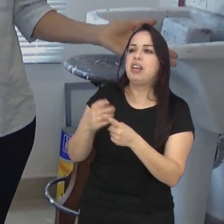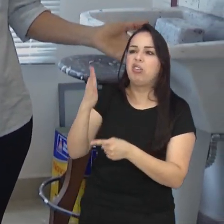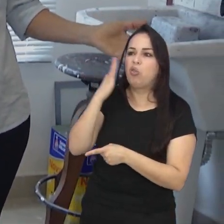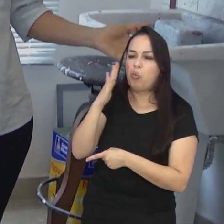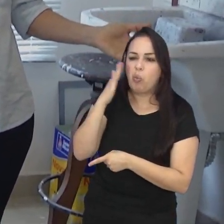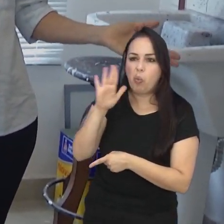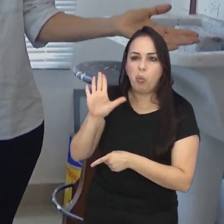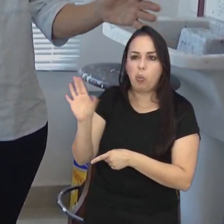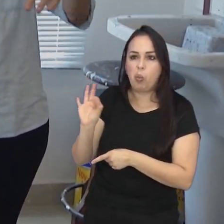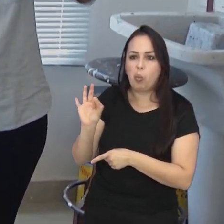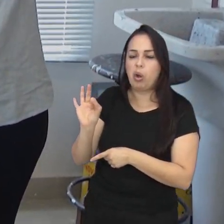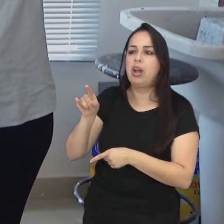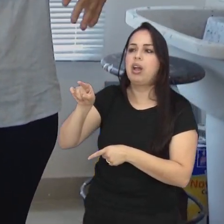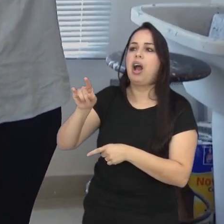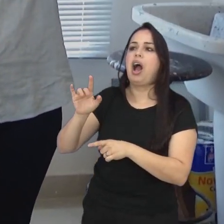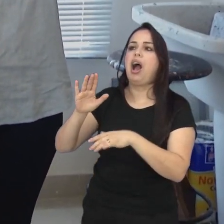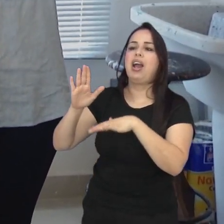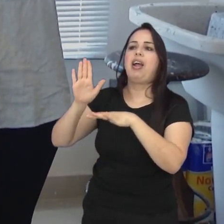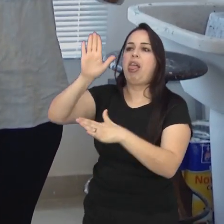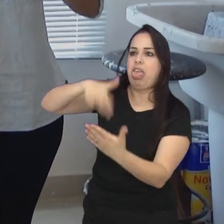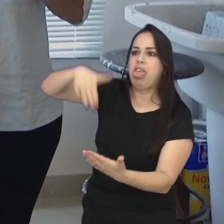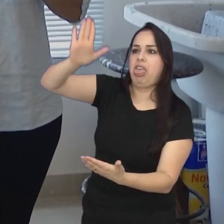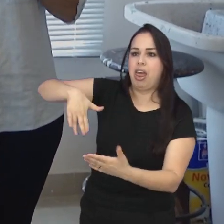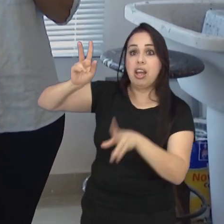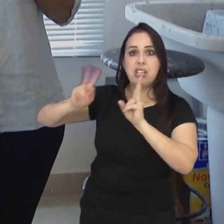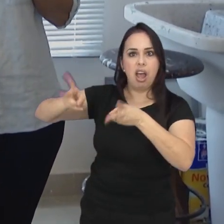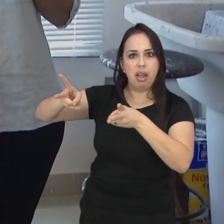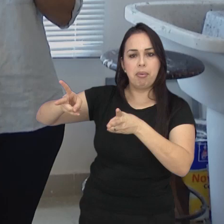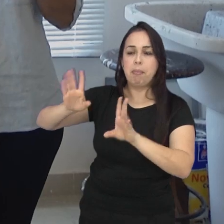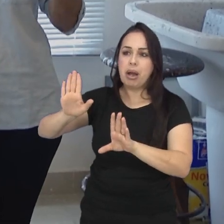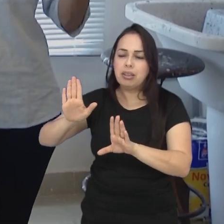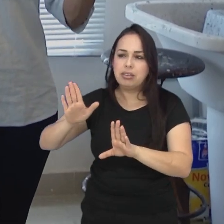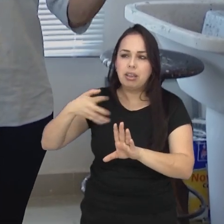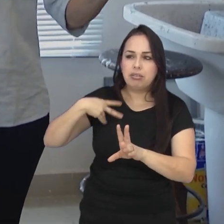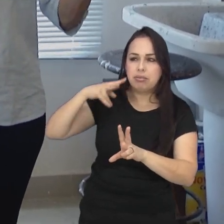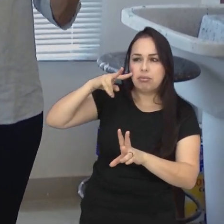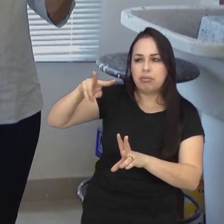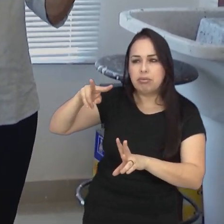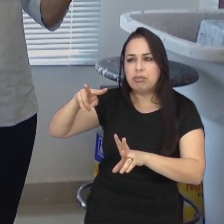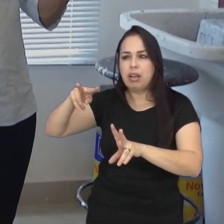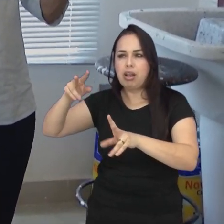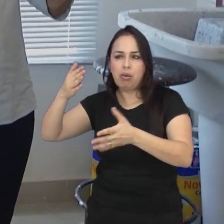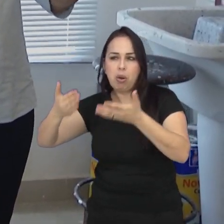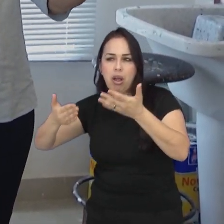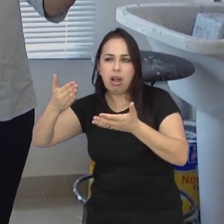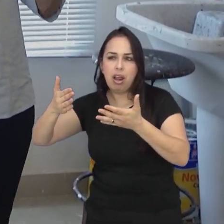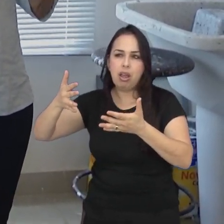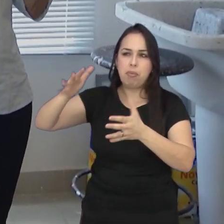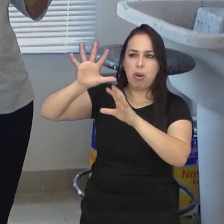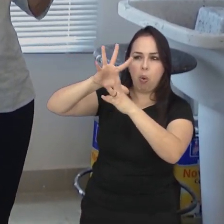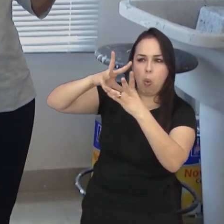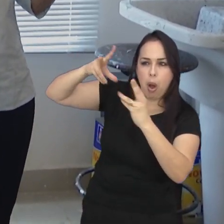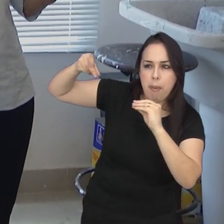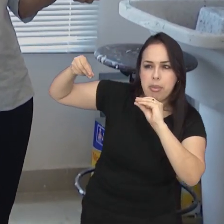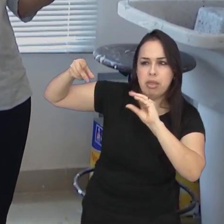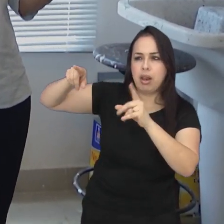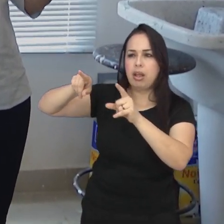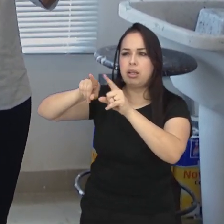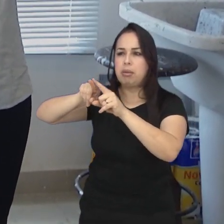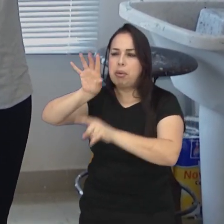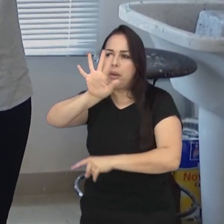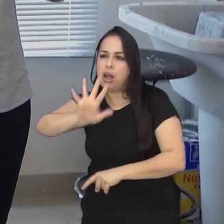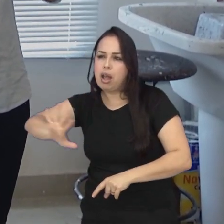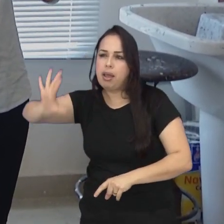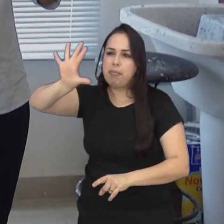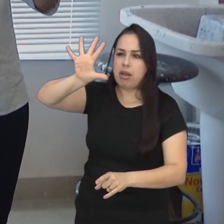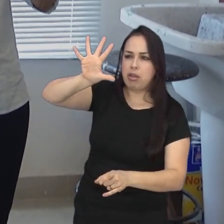não para nunca, né? É uma coisa que você... Mas eu tenho essa... É a hora que eu cheguei no equilíbrio que eu quero, de cor, de forma, né?